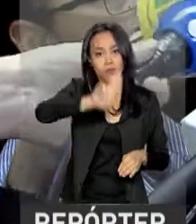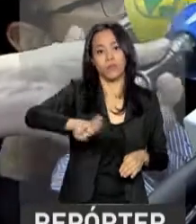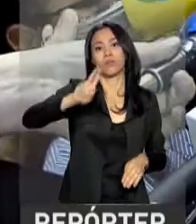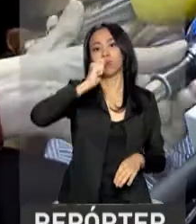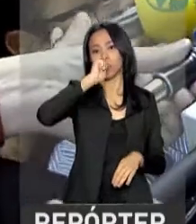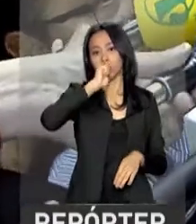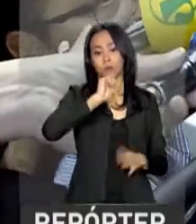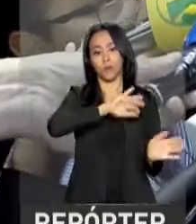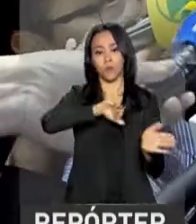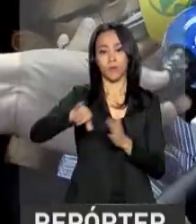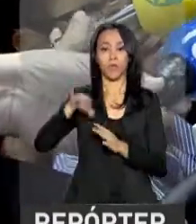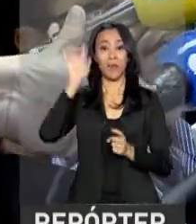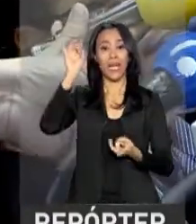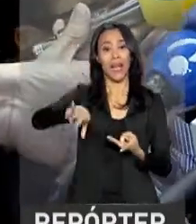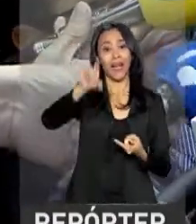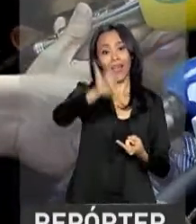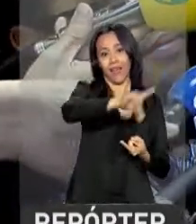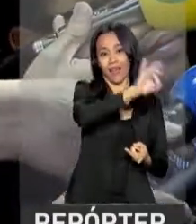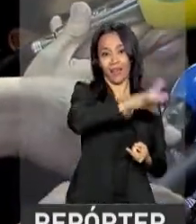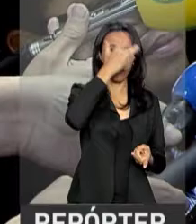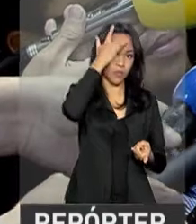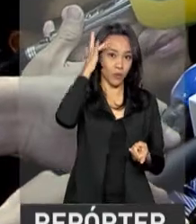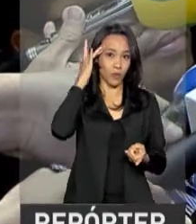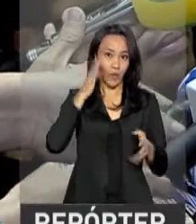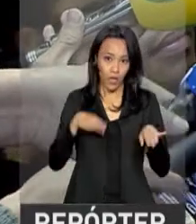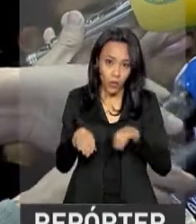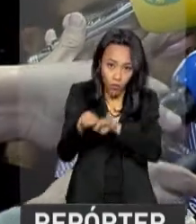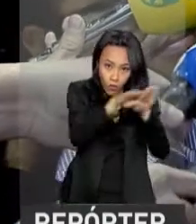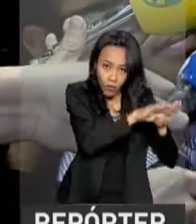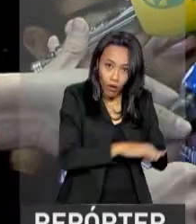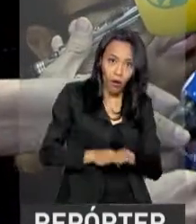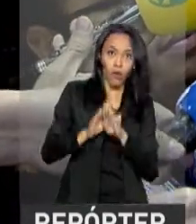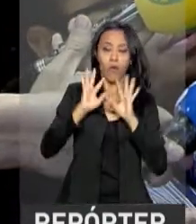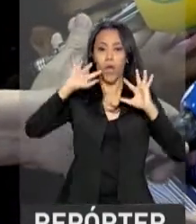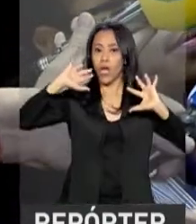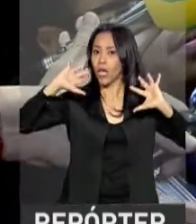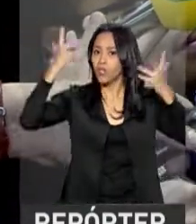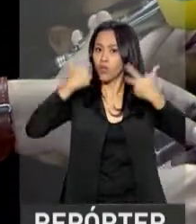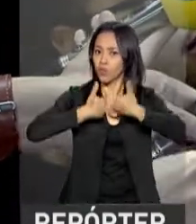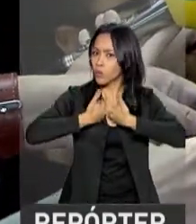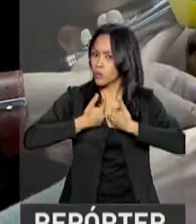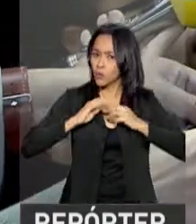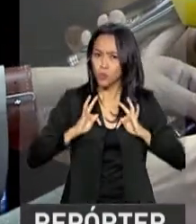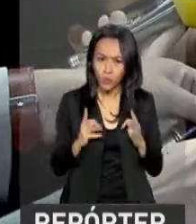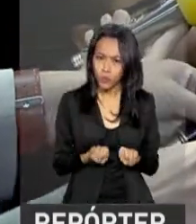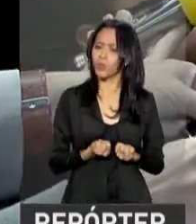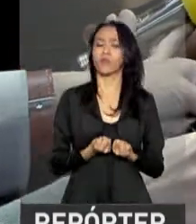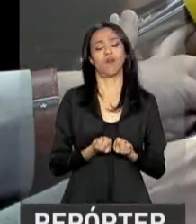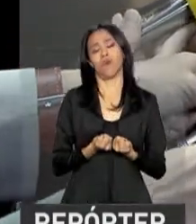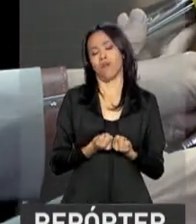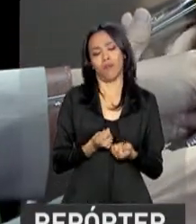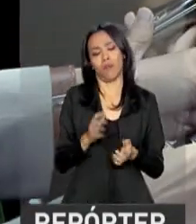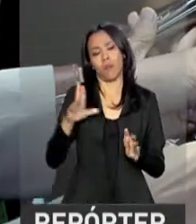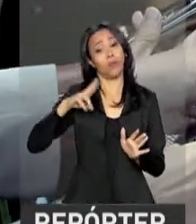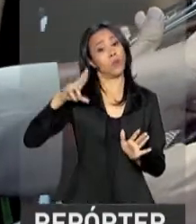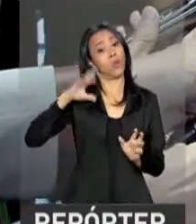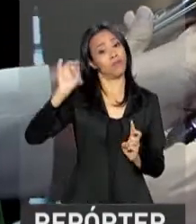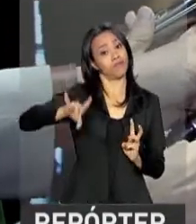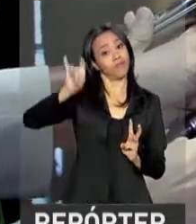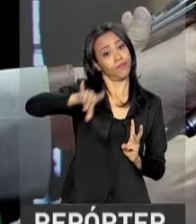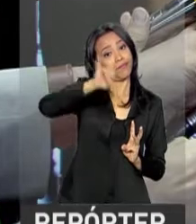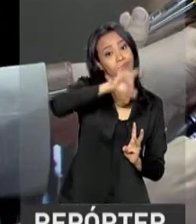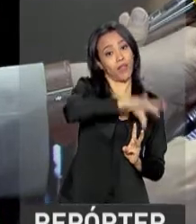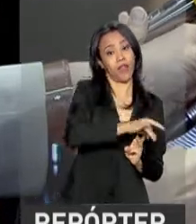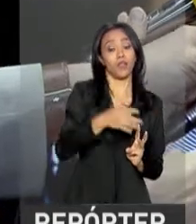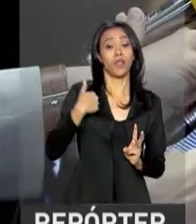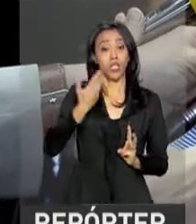tratamento é caso a caso o tratamento coletivo resolva tudo a todos de manhã nós temos que encontrar o oceano